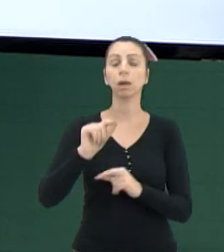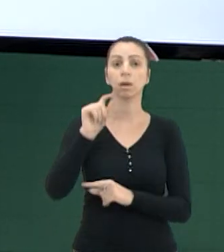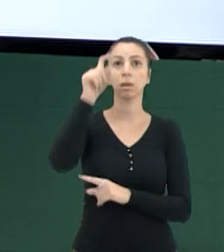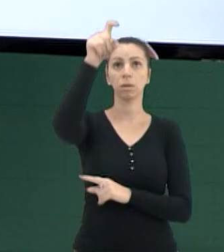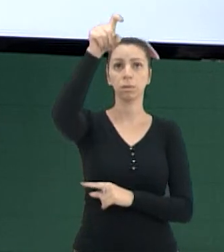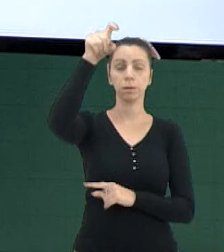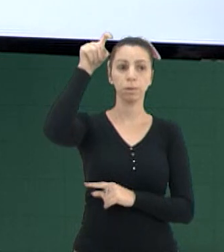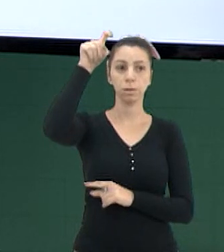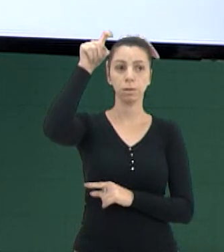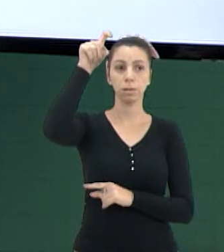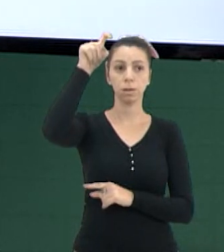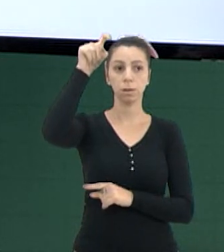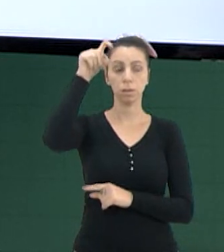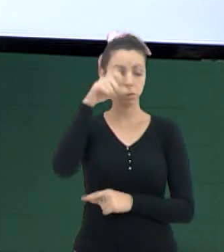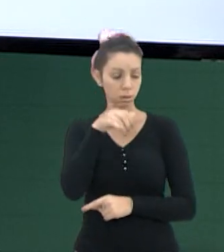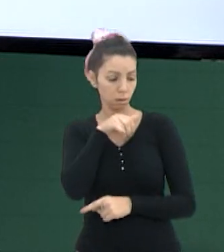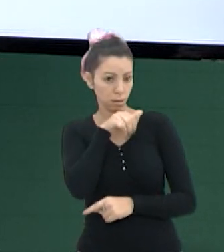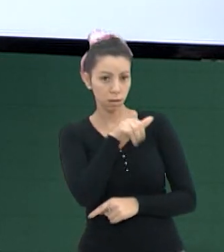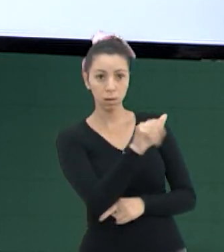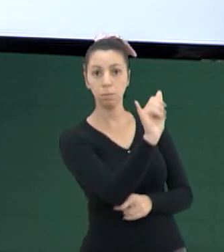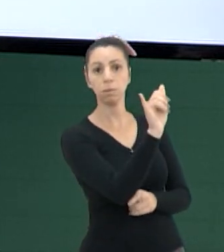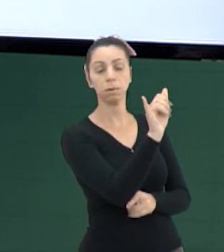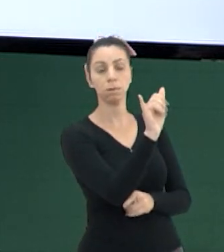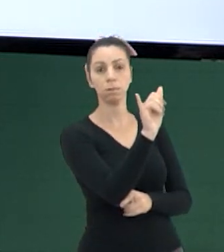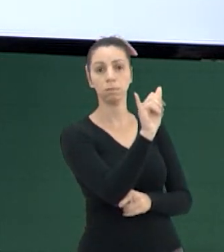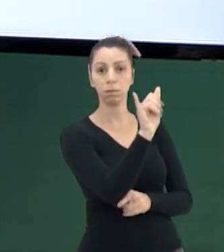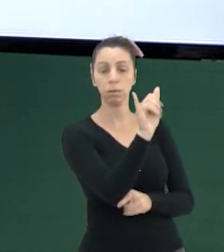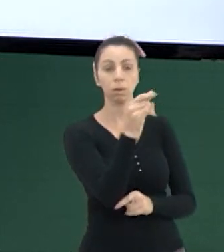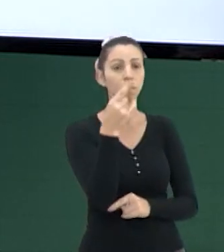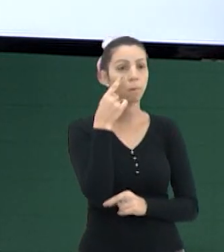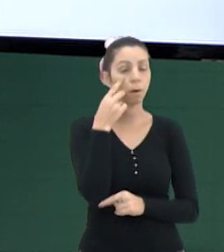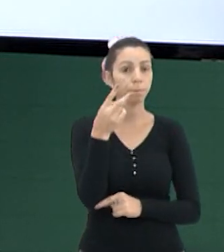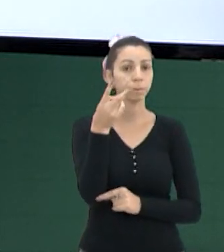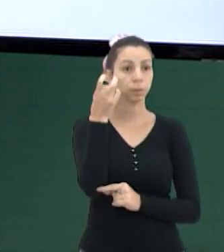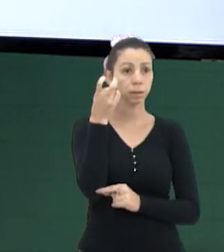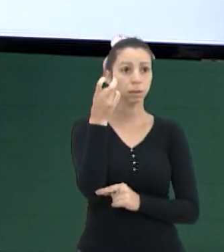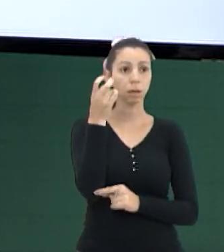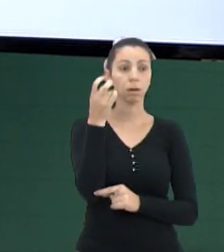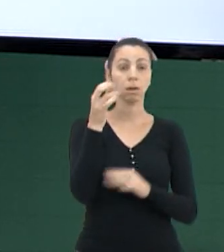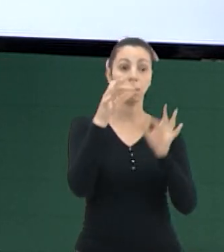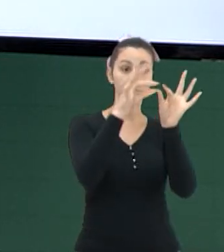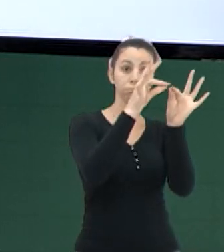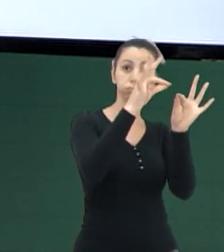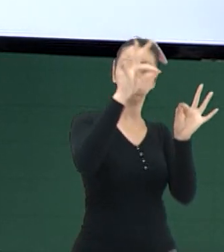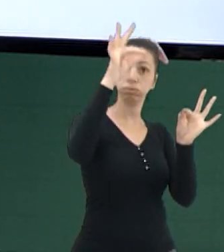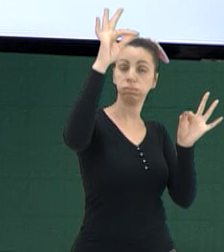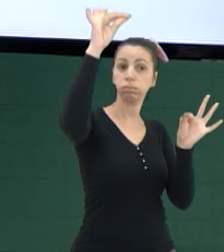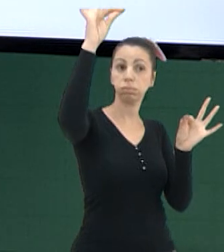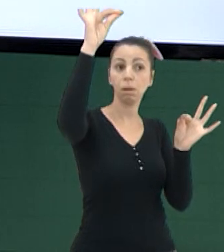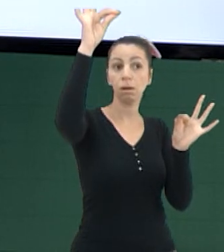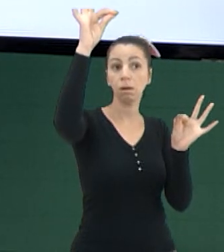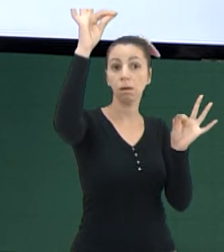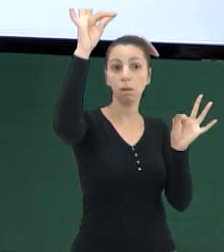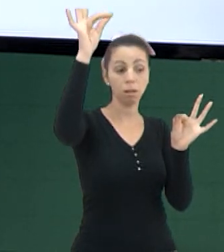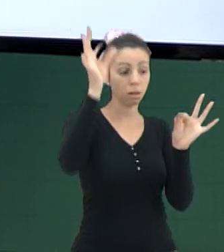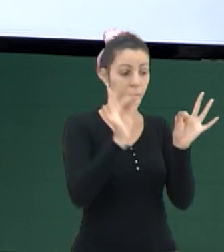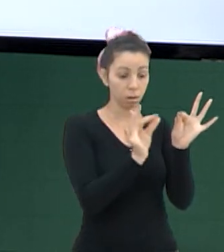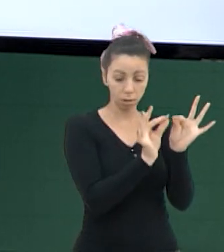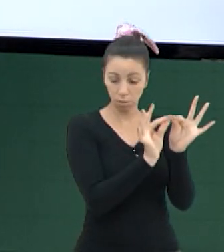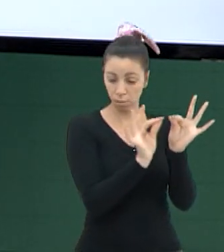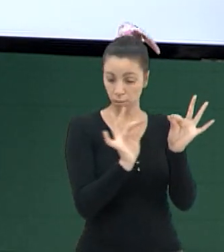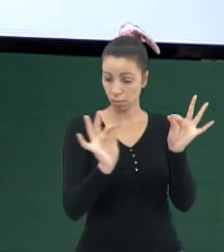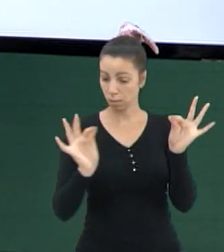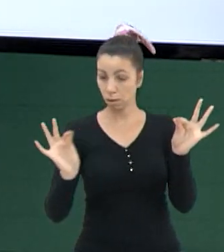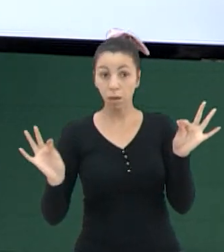de x e de y. Vejam, este lado AB é congruente a este